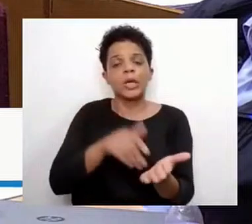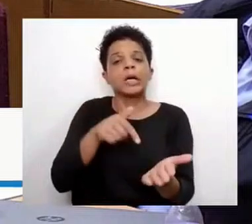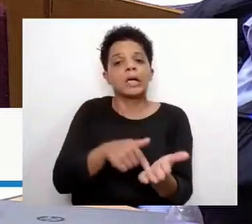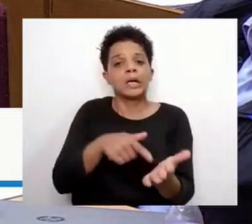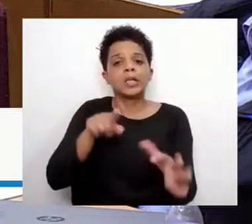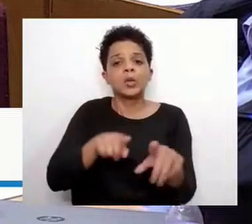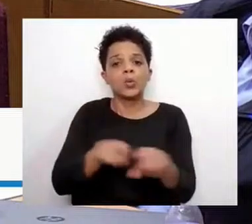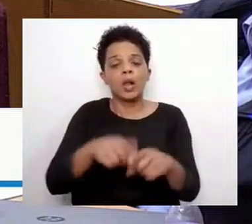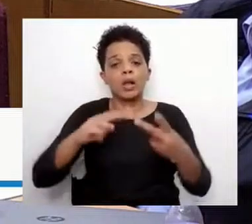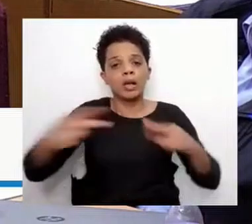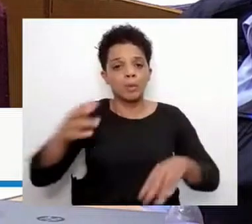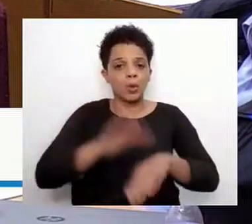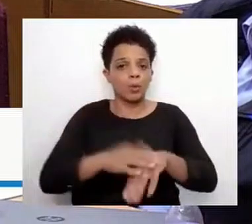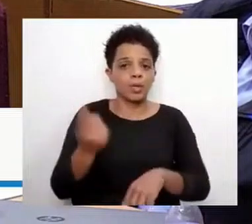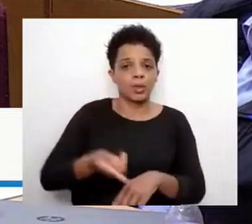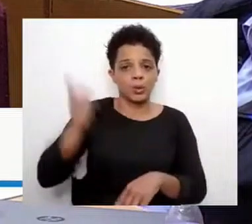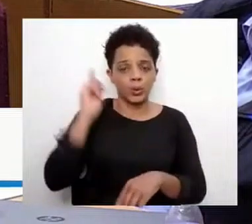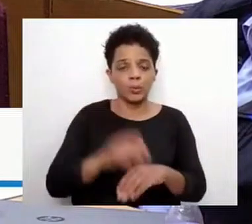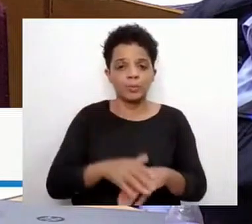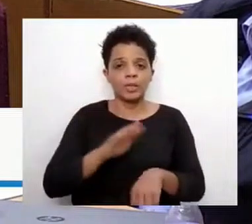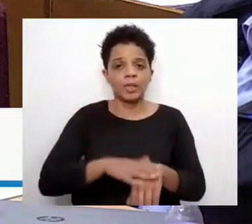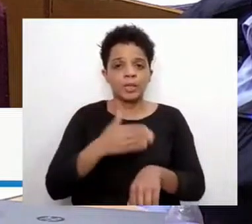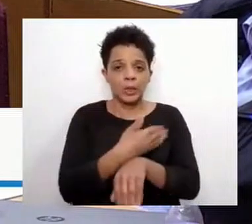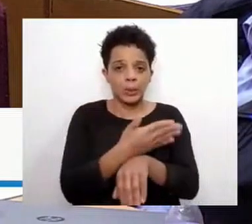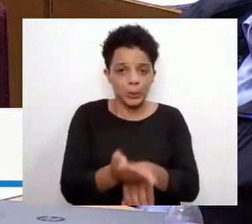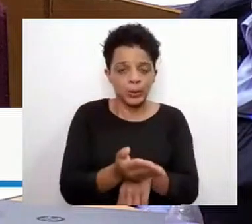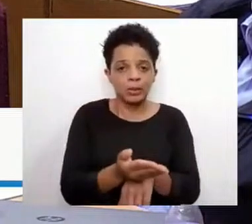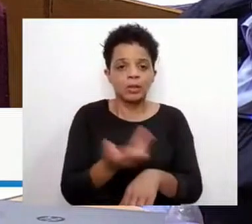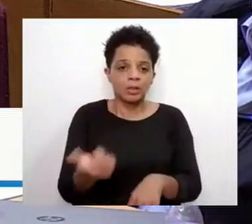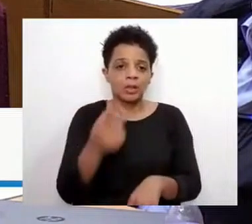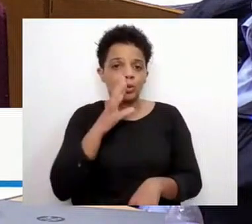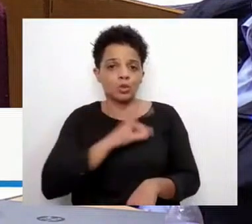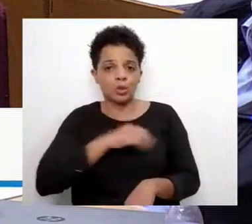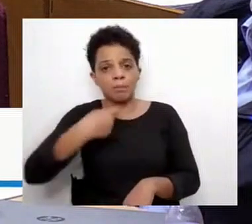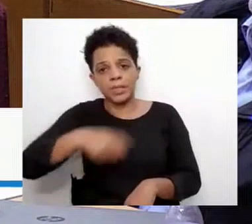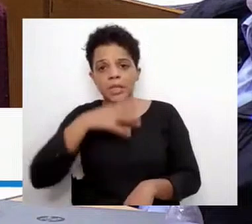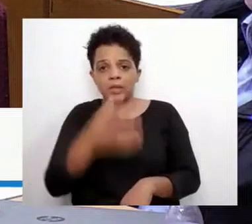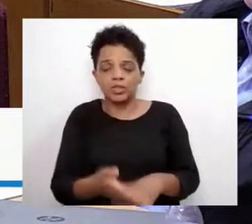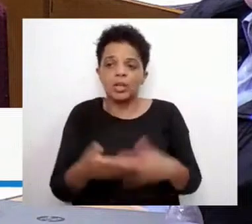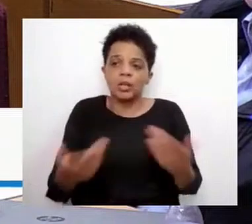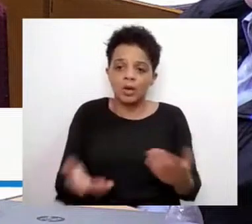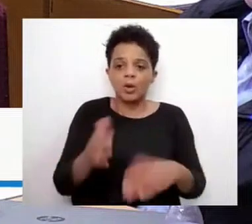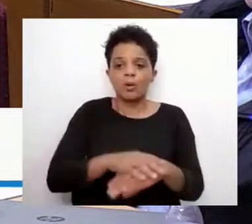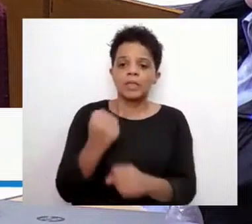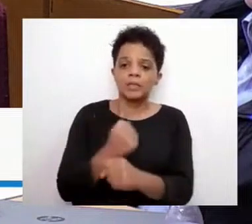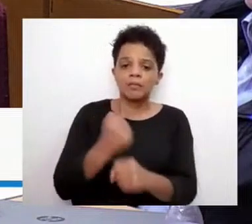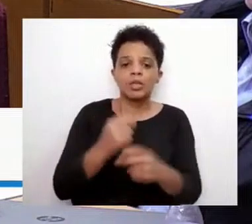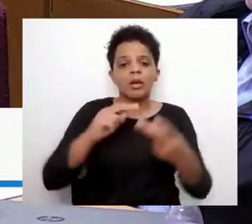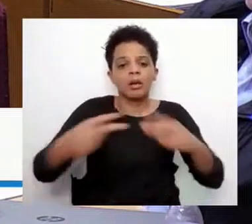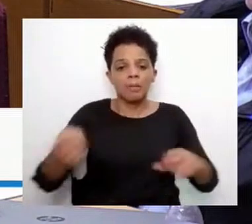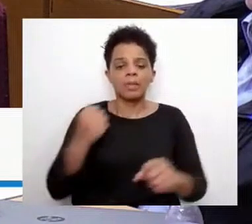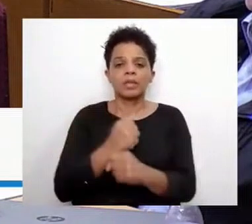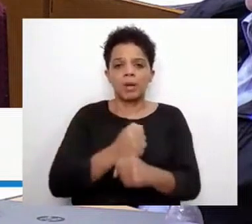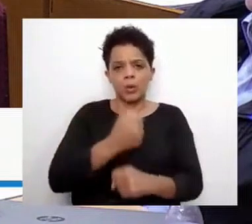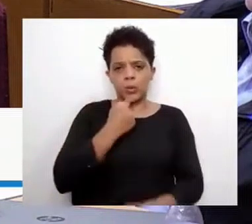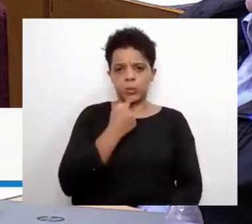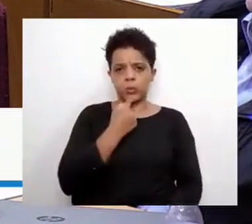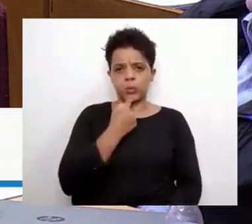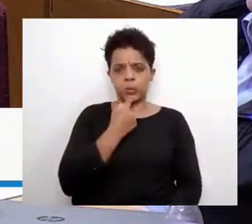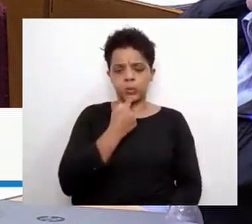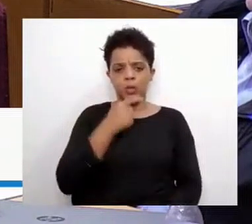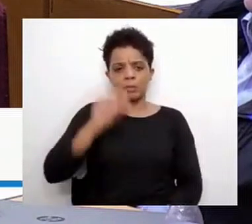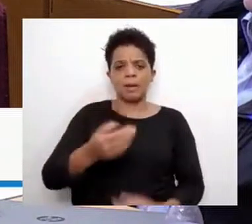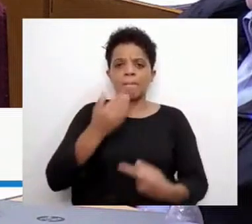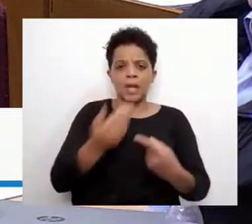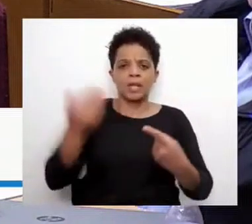Câmara. Ou seja, este atraso não é culpa da Câmara. E o Sr. Presidente vem dizer que afinal são os serviços da Câmara que têm muito trabalho e muitas